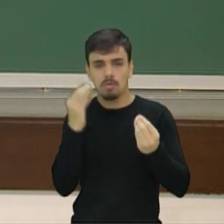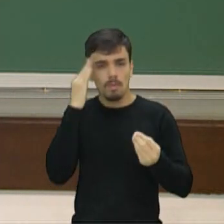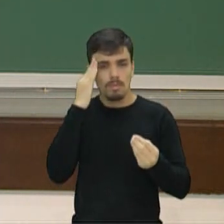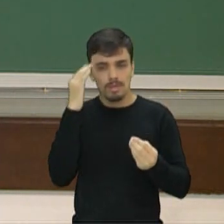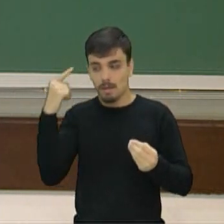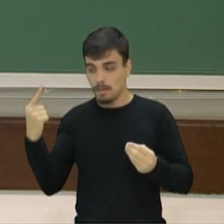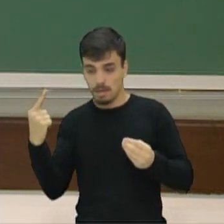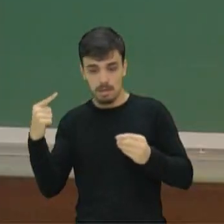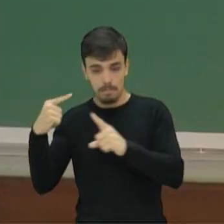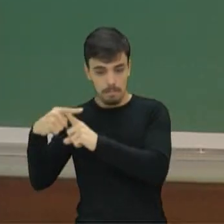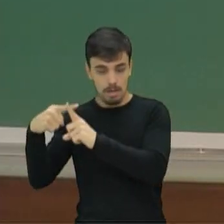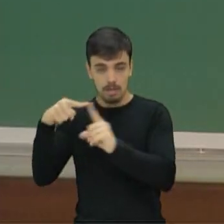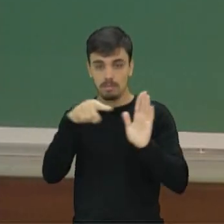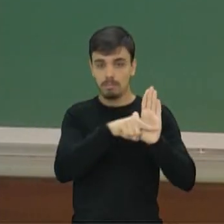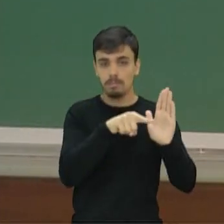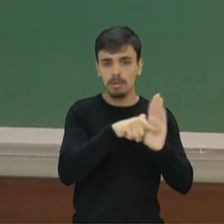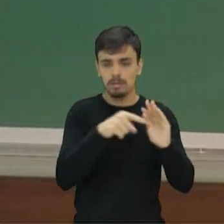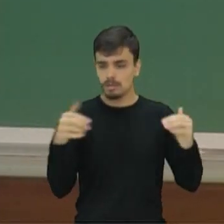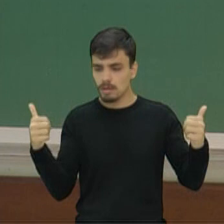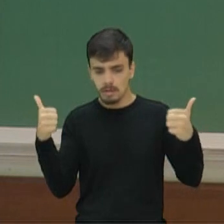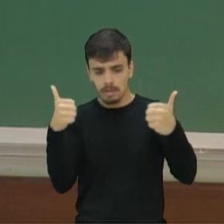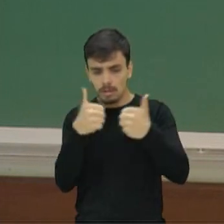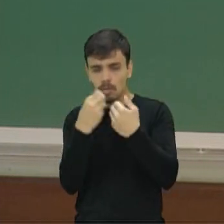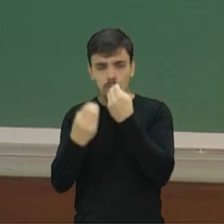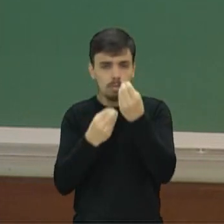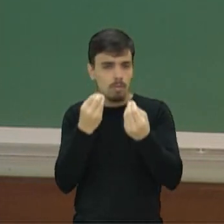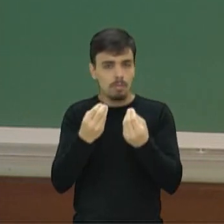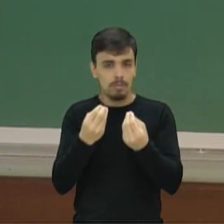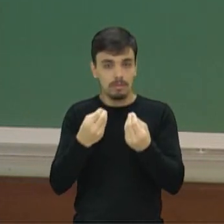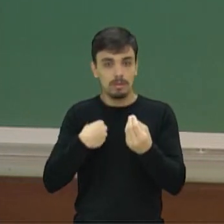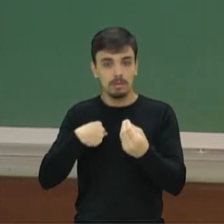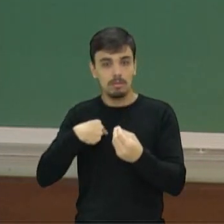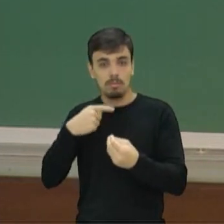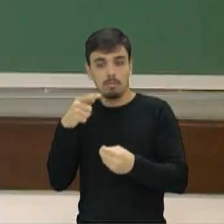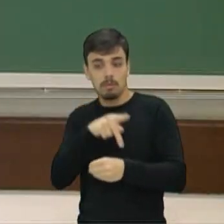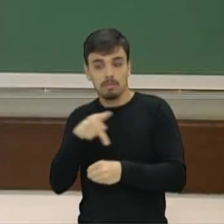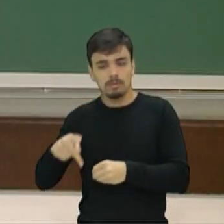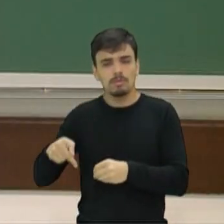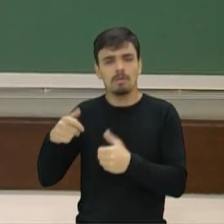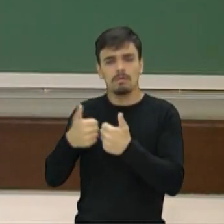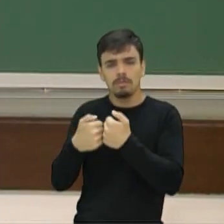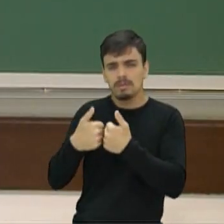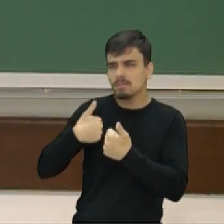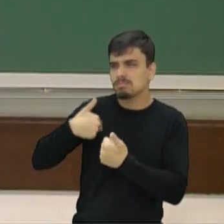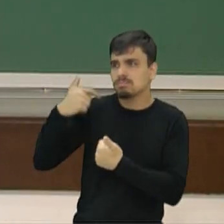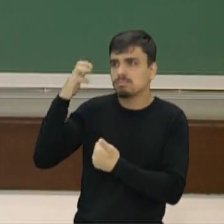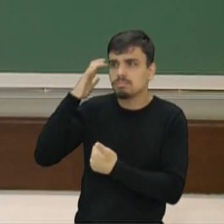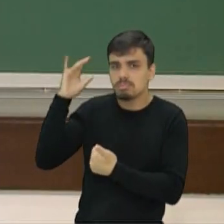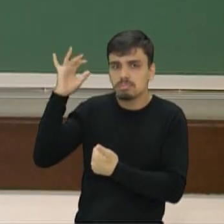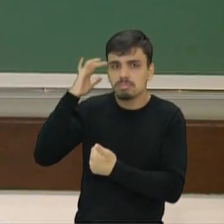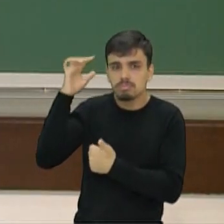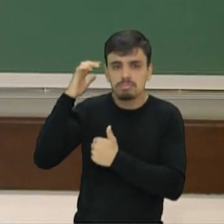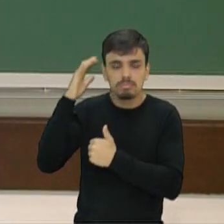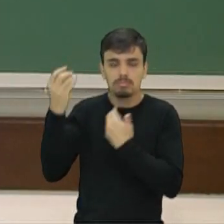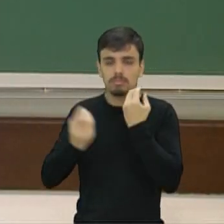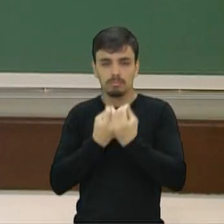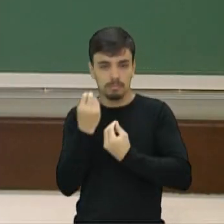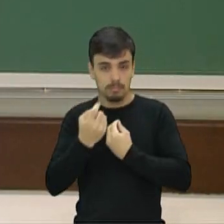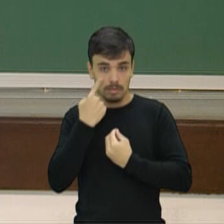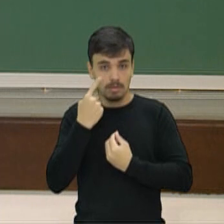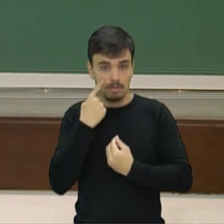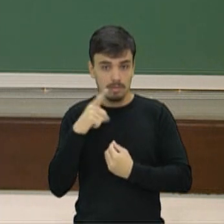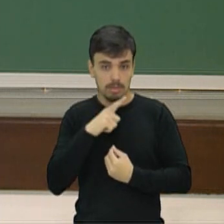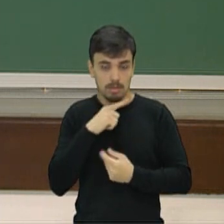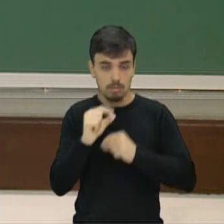chegando? Isso tirou o sono de muito professor de física. E aí, pessoal, eles viram que quando tem